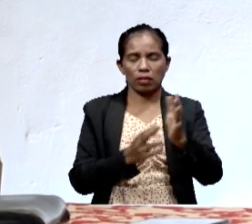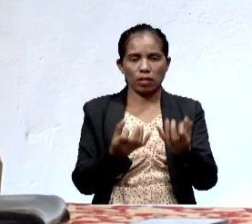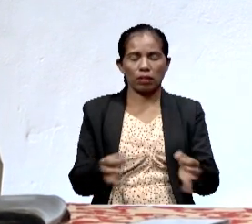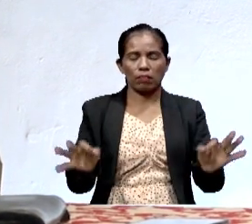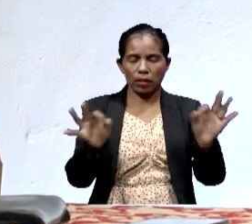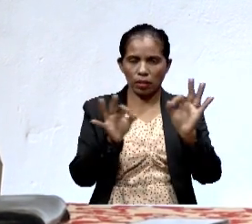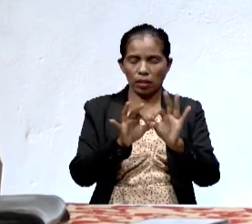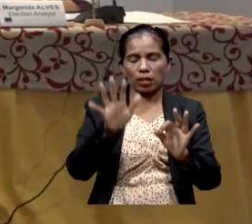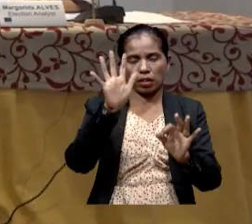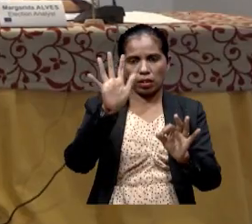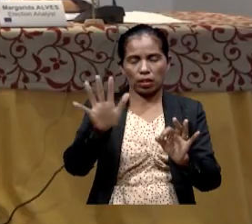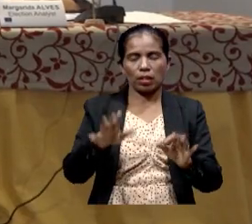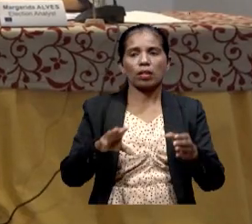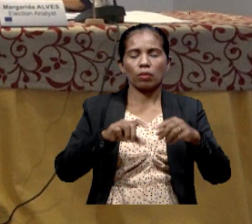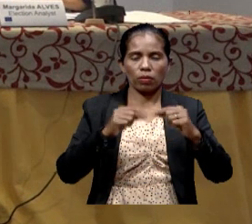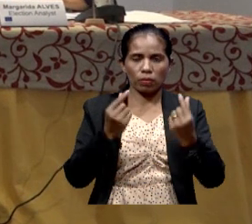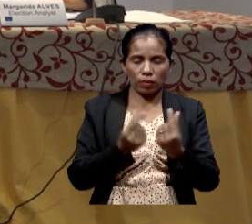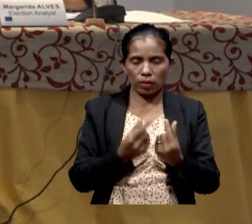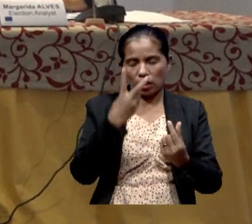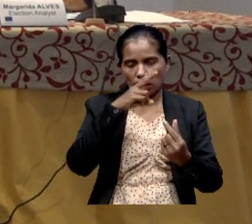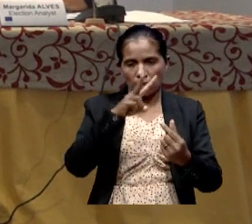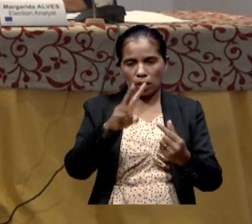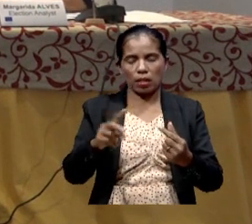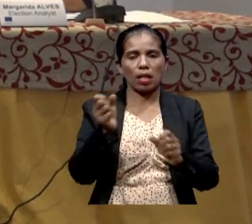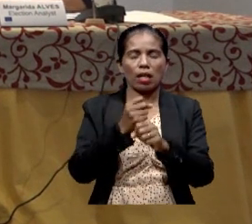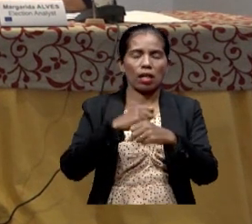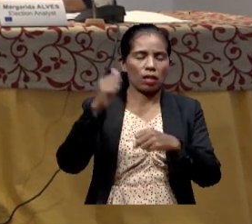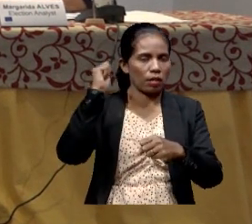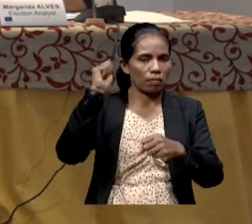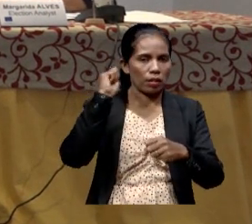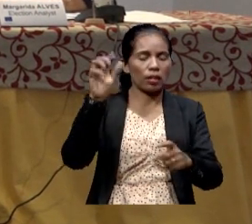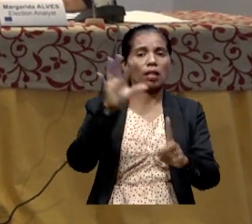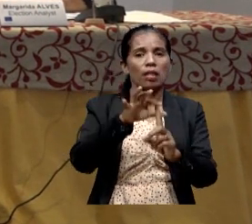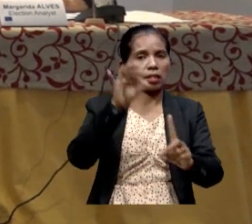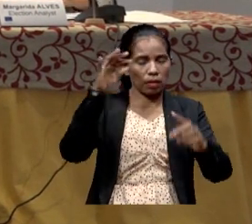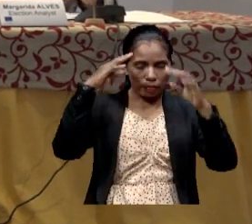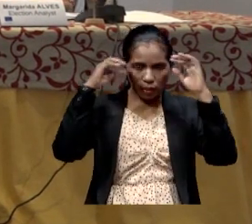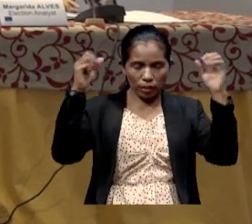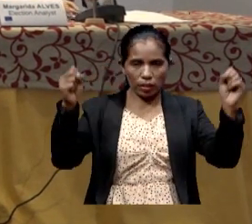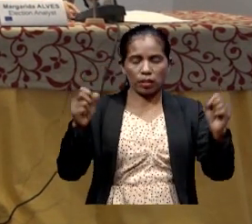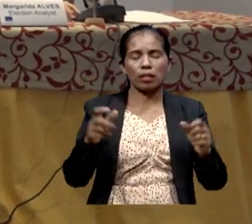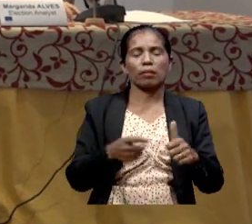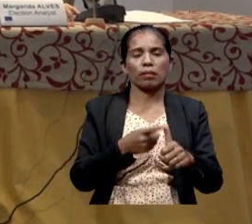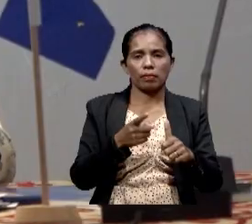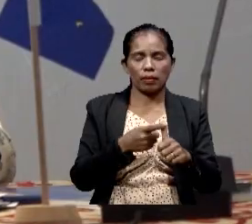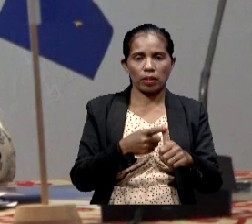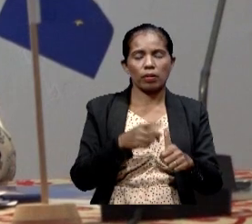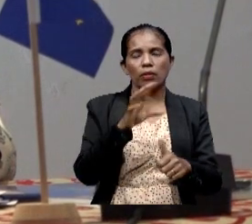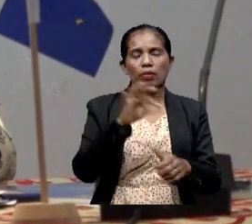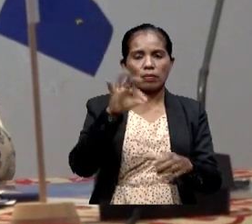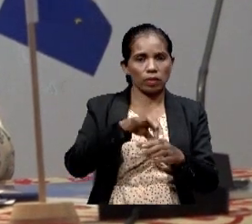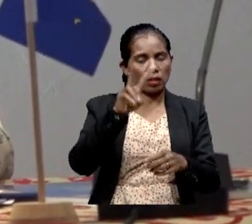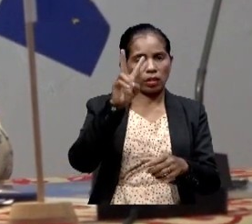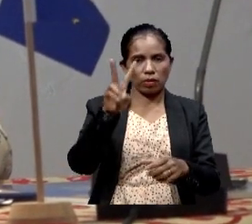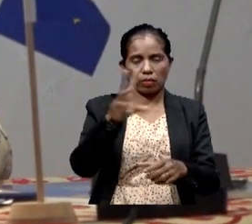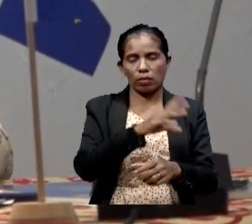importante Lima, na equipa né, descobre durante campanha no eleição presidencial, primeiro to segunda volta, na Berralau